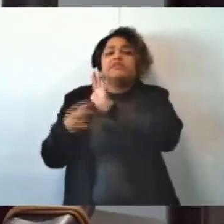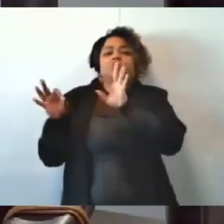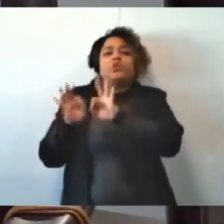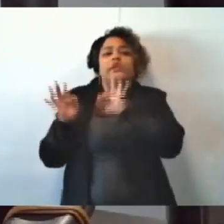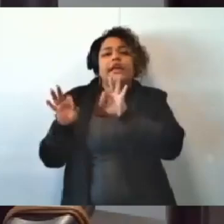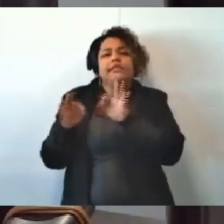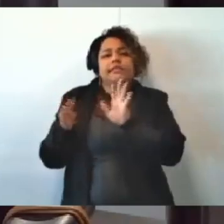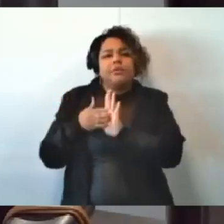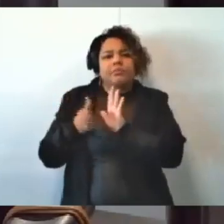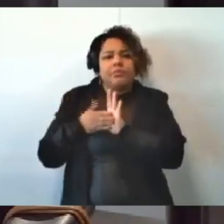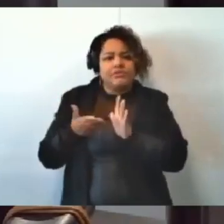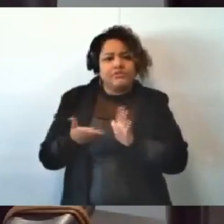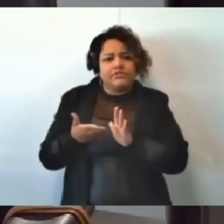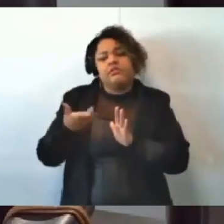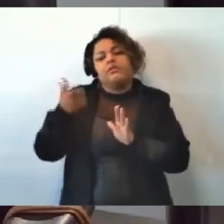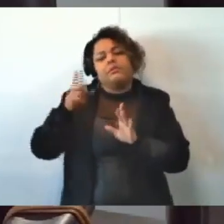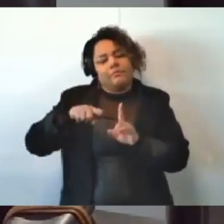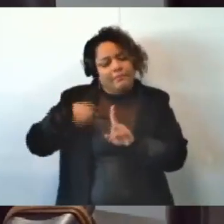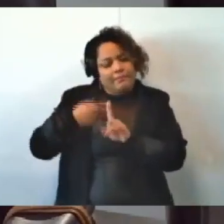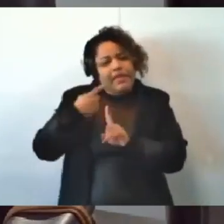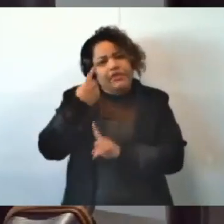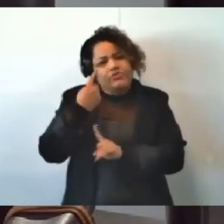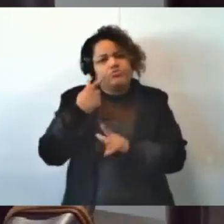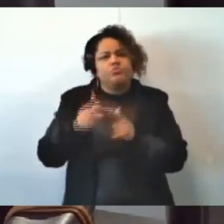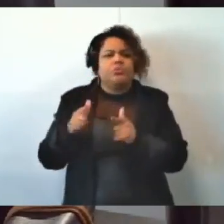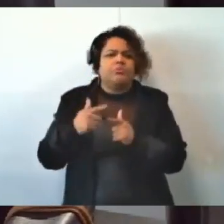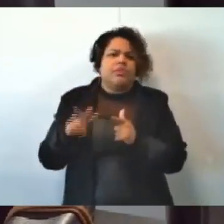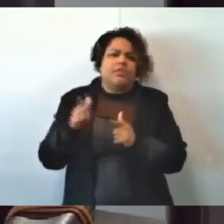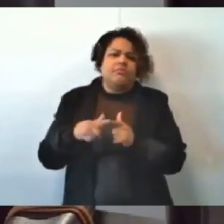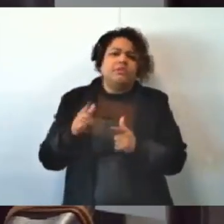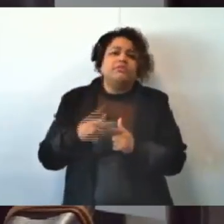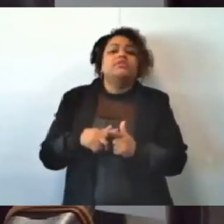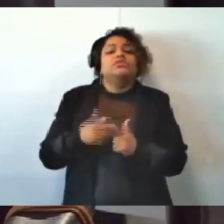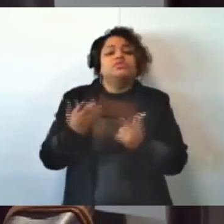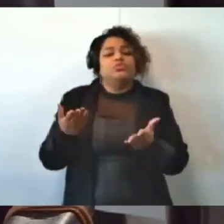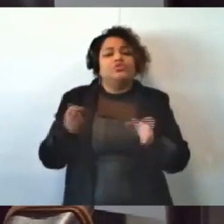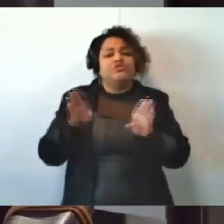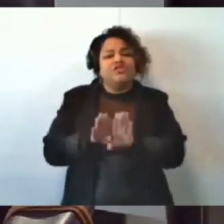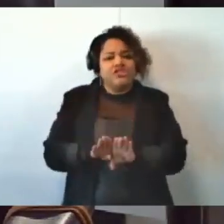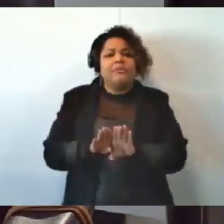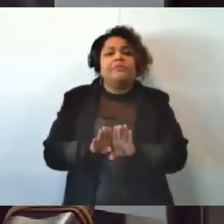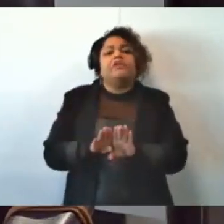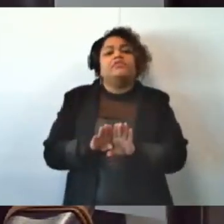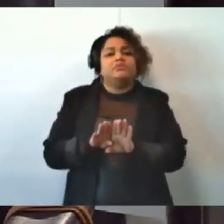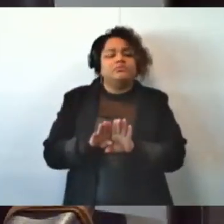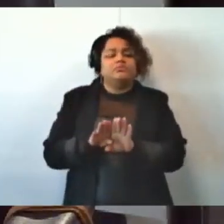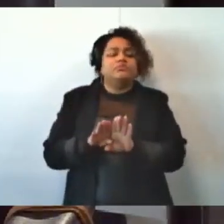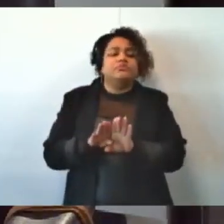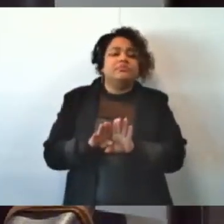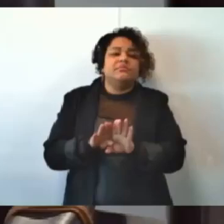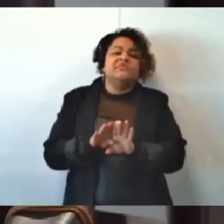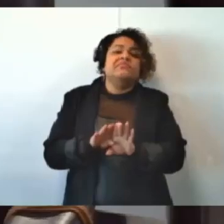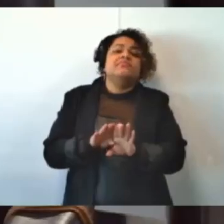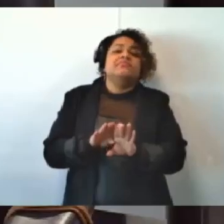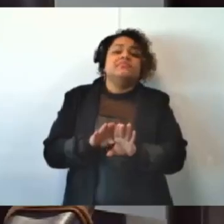um problema o fechamento dessa rua, fechamento definitivo dessa rua para o carnaval também, dos próximos